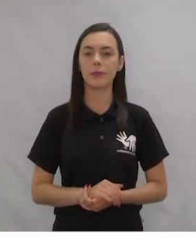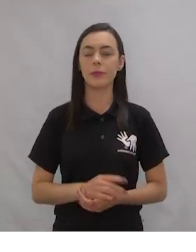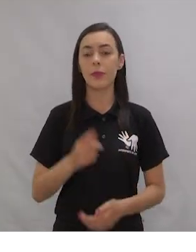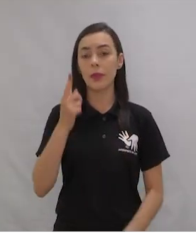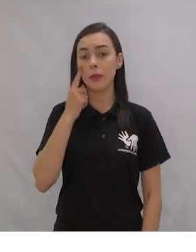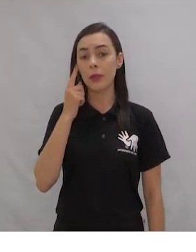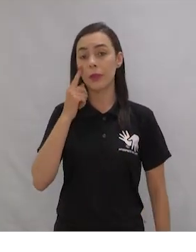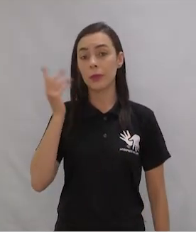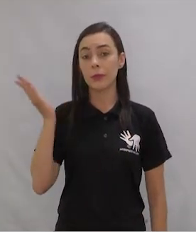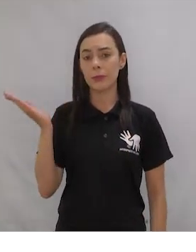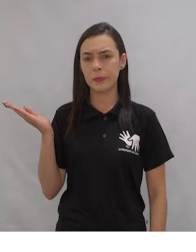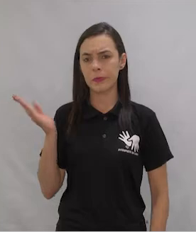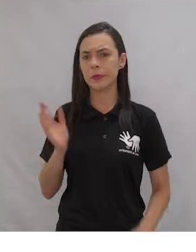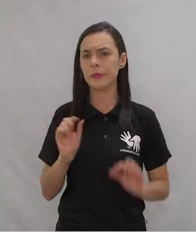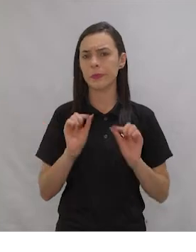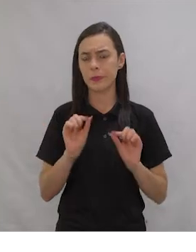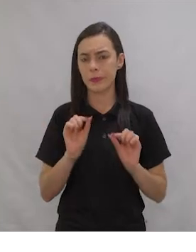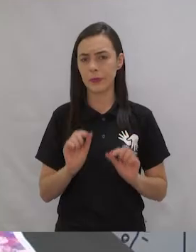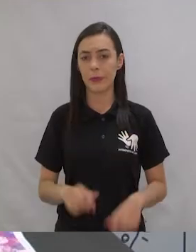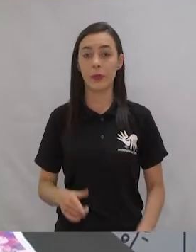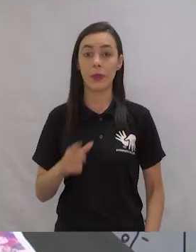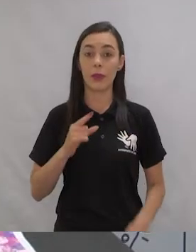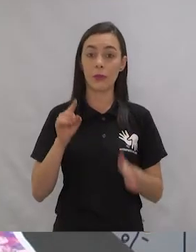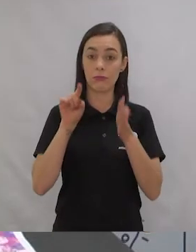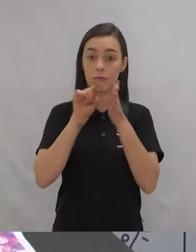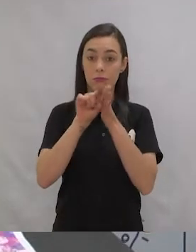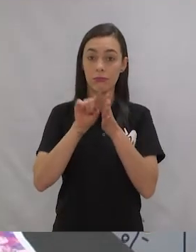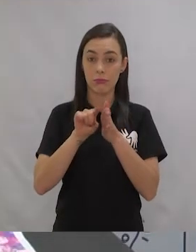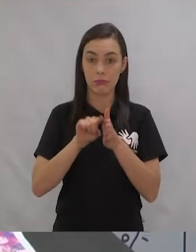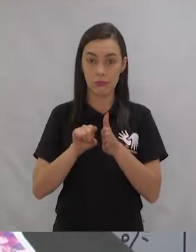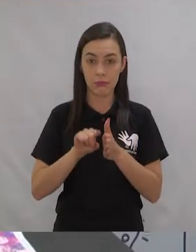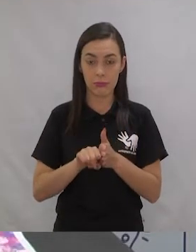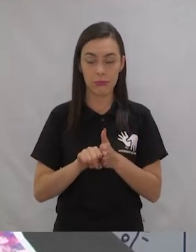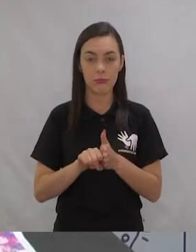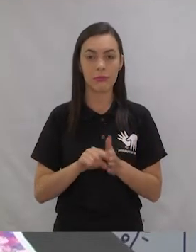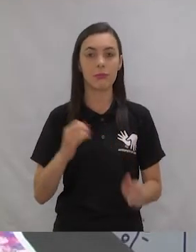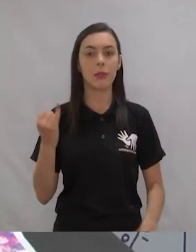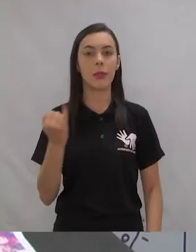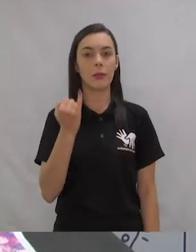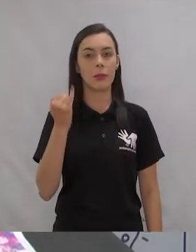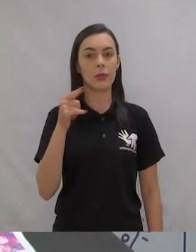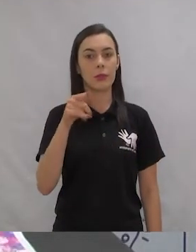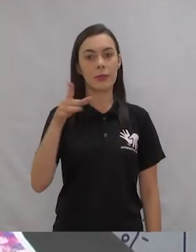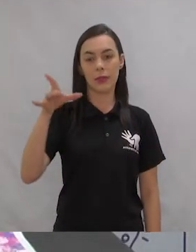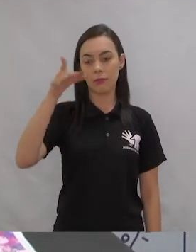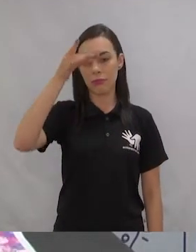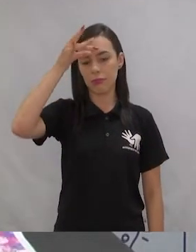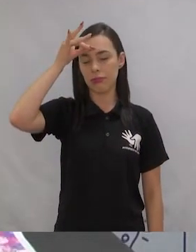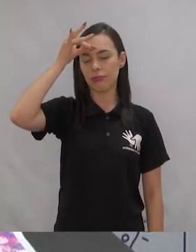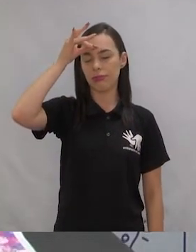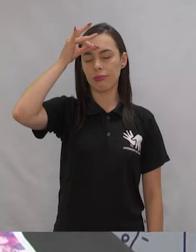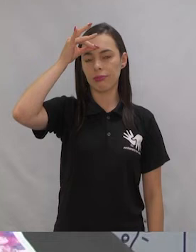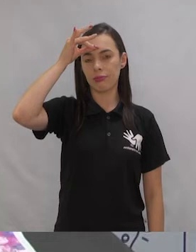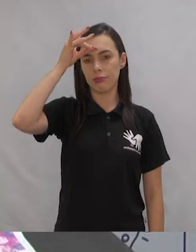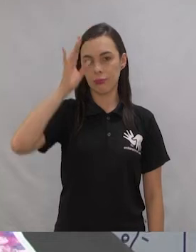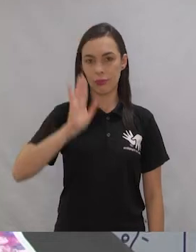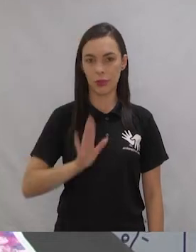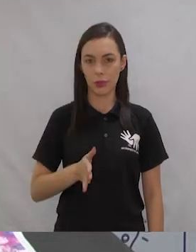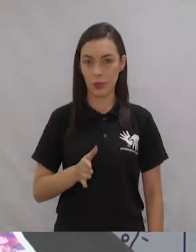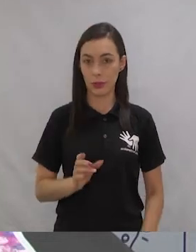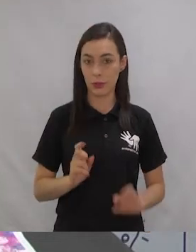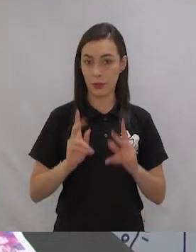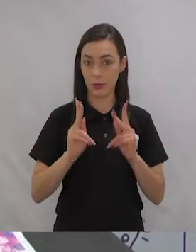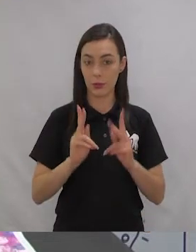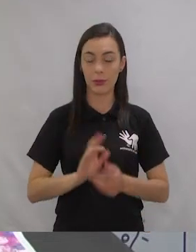no lado da nossa tela. Essas perguntas, vocês têm que estar memorizadinho na cabeça de